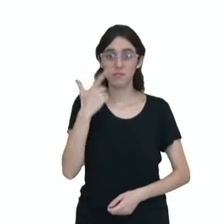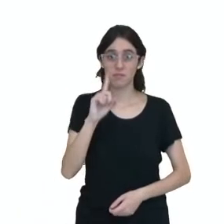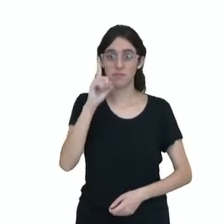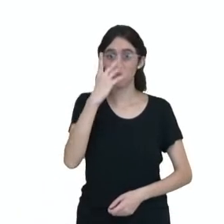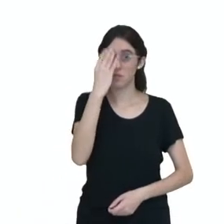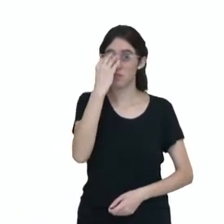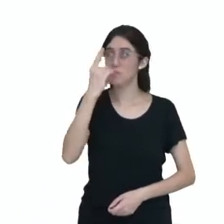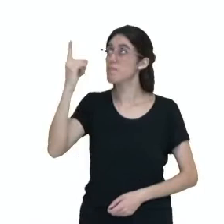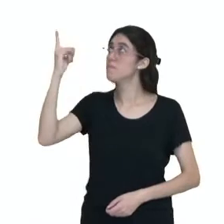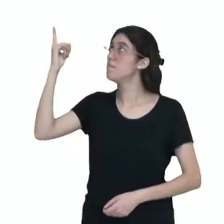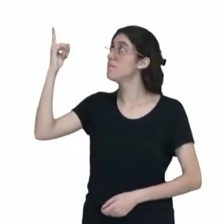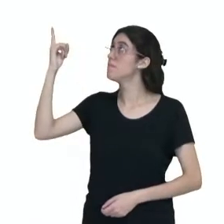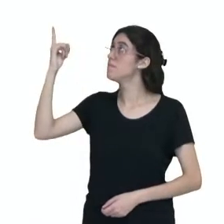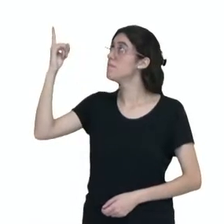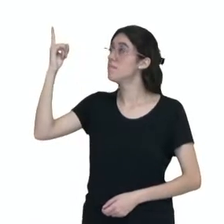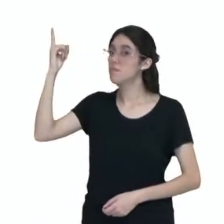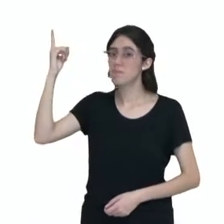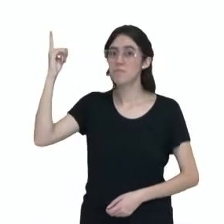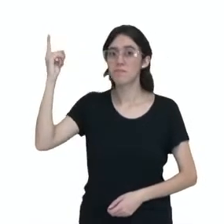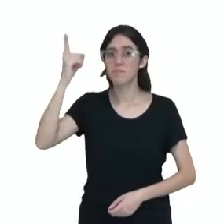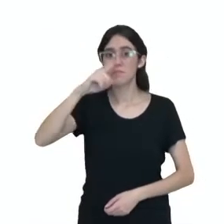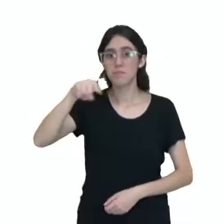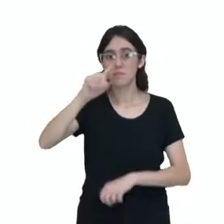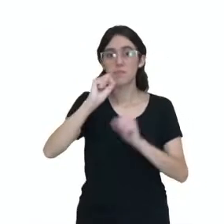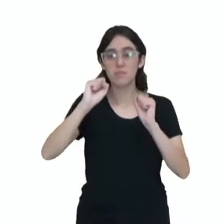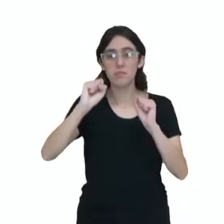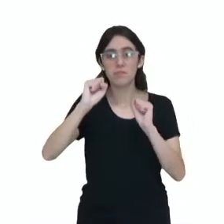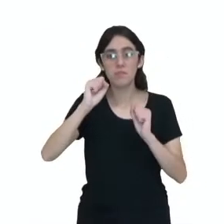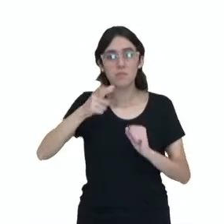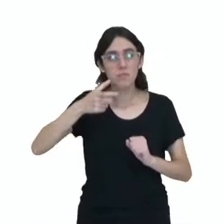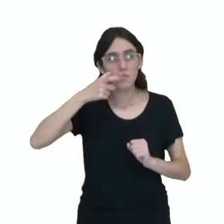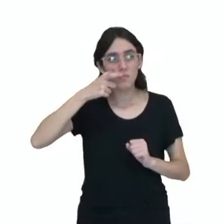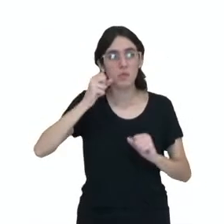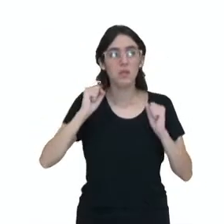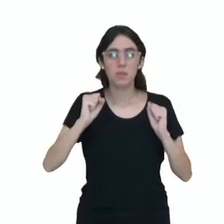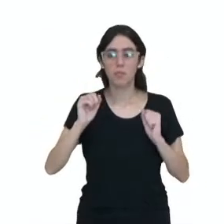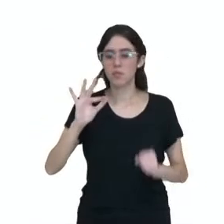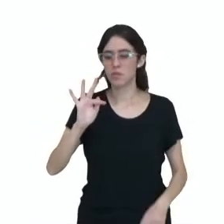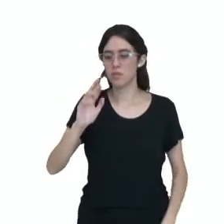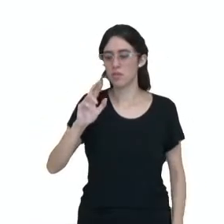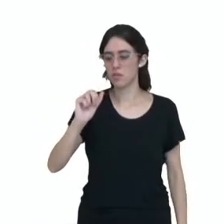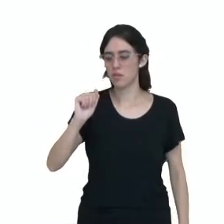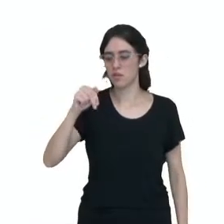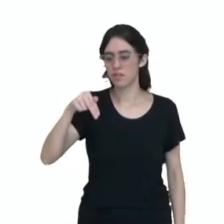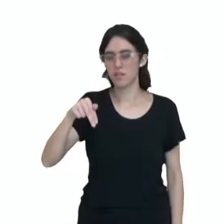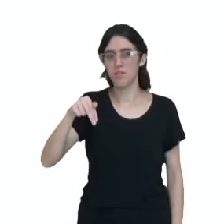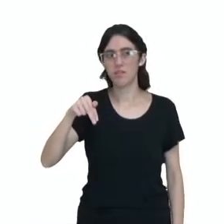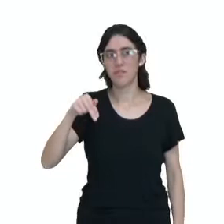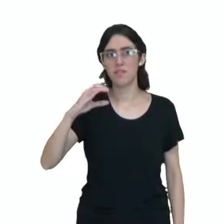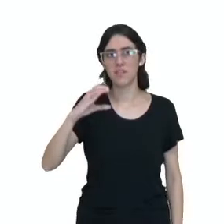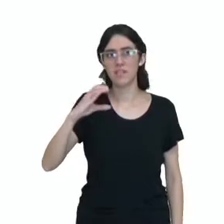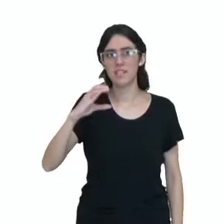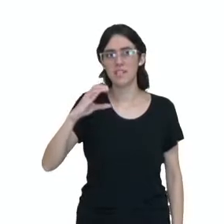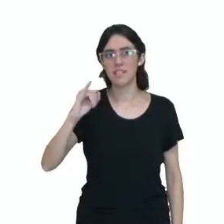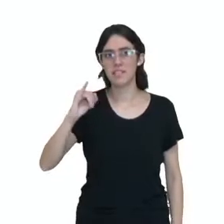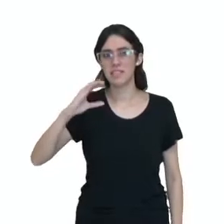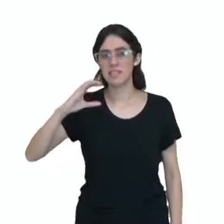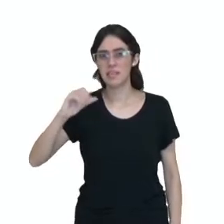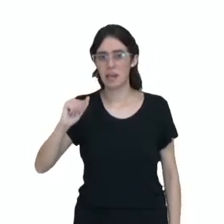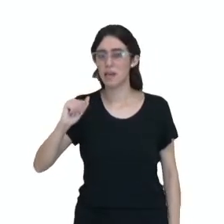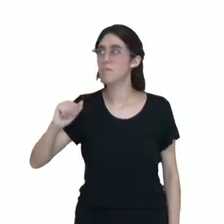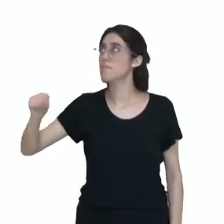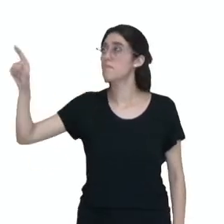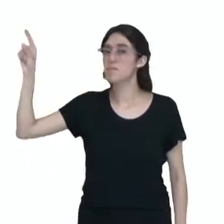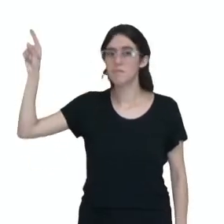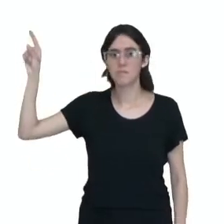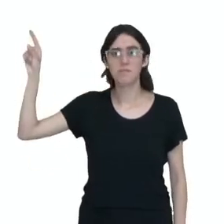fonte material, algo que você pode pegar, assim como a Francesca ou a Francica. Esse relevo